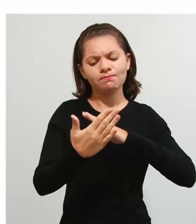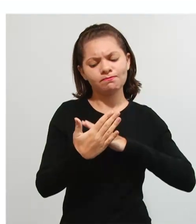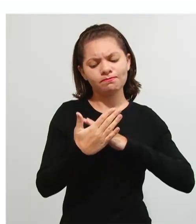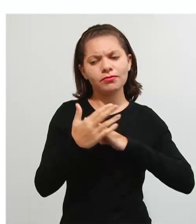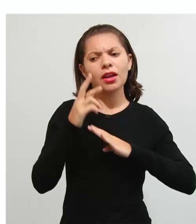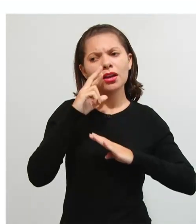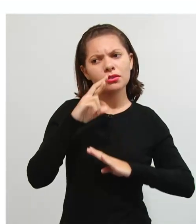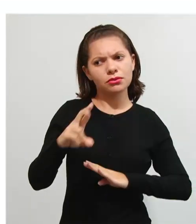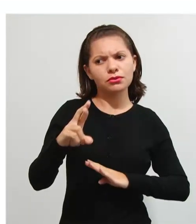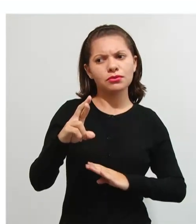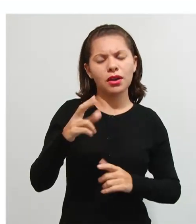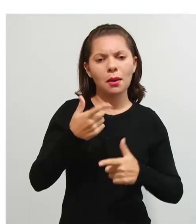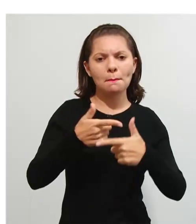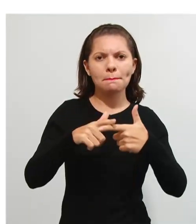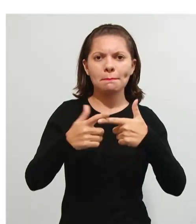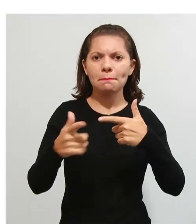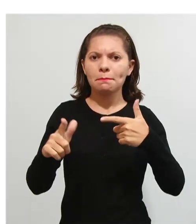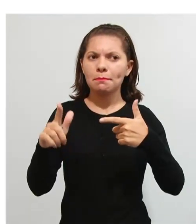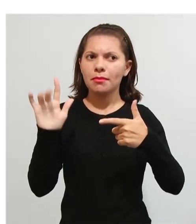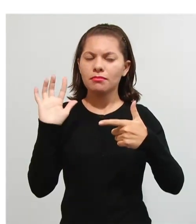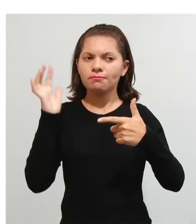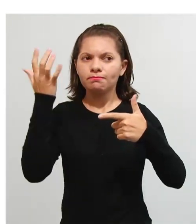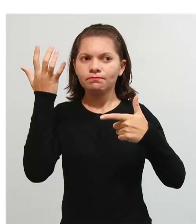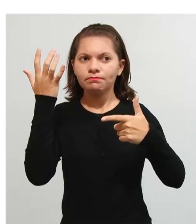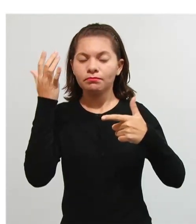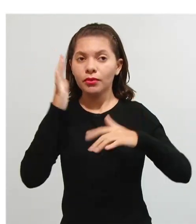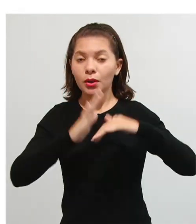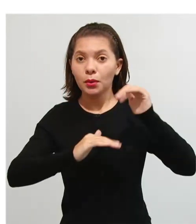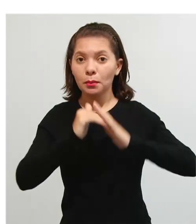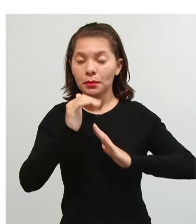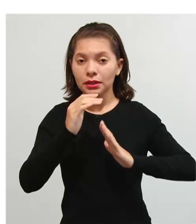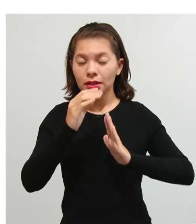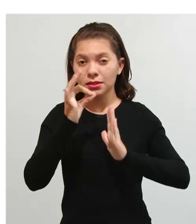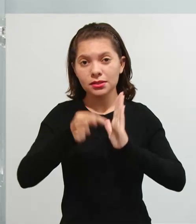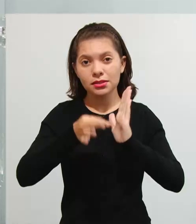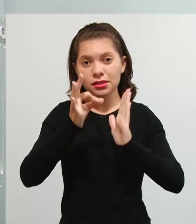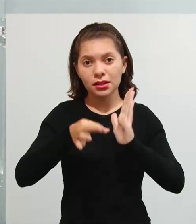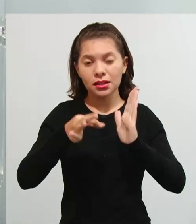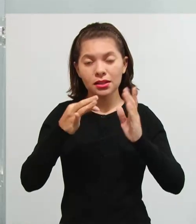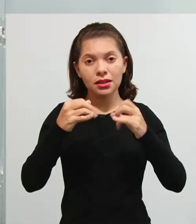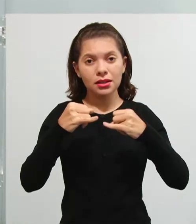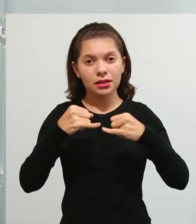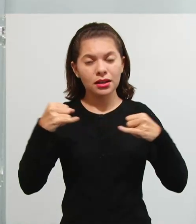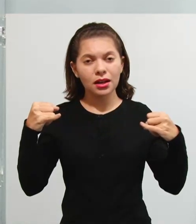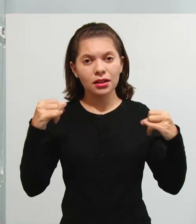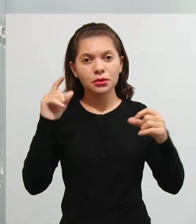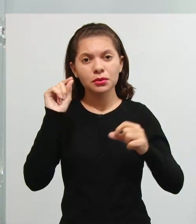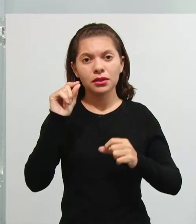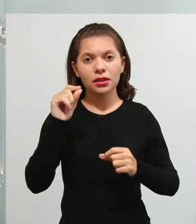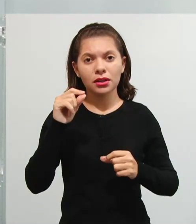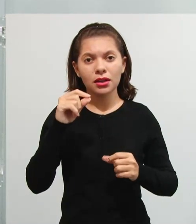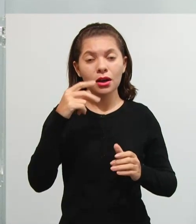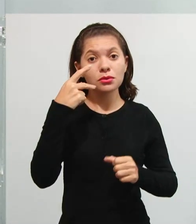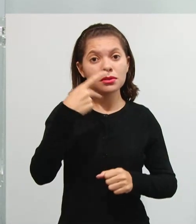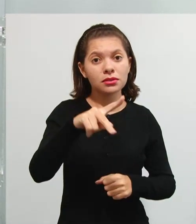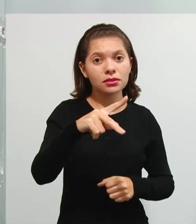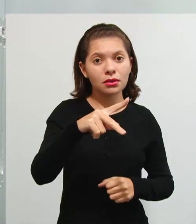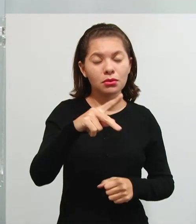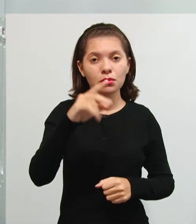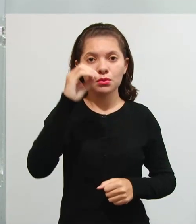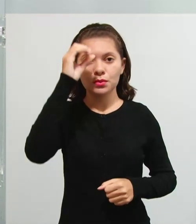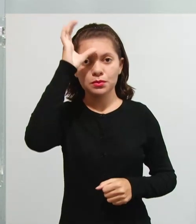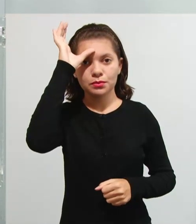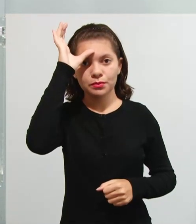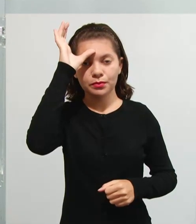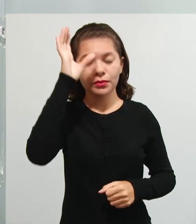Solucionar problemas. E competência está muito ligado ao seu conhecimento, seja ele o